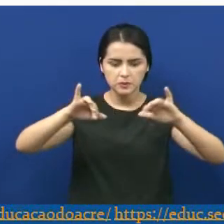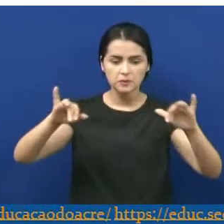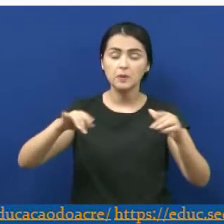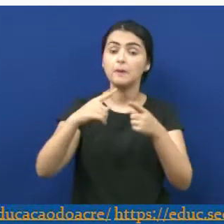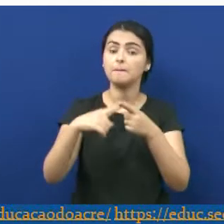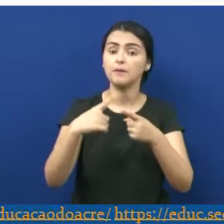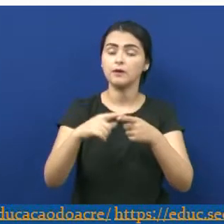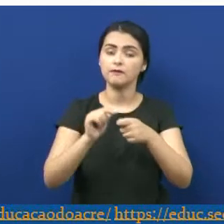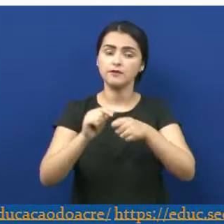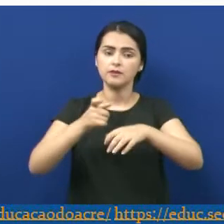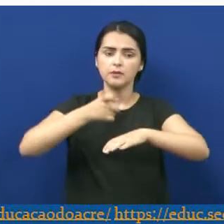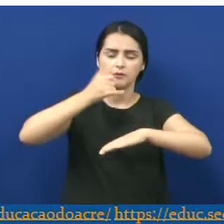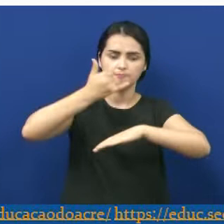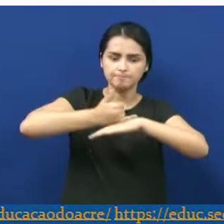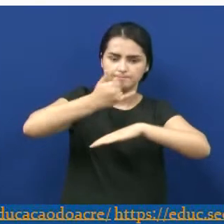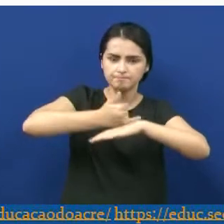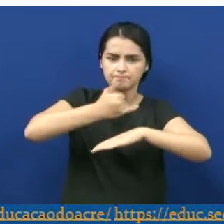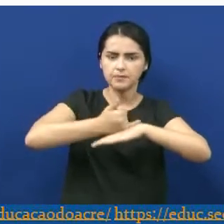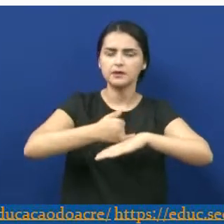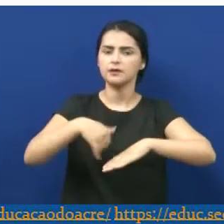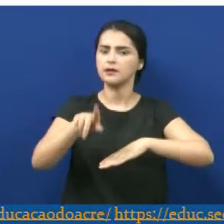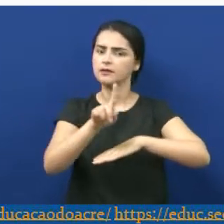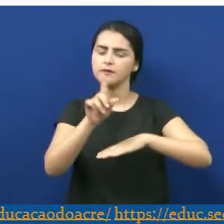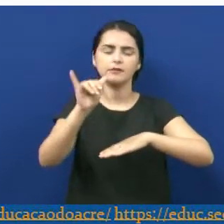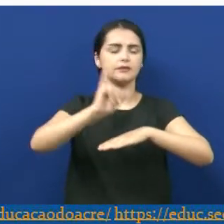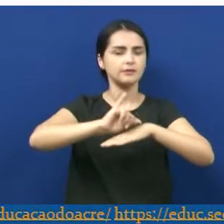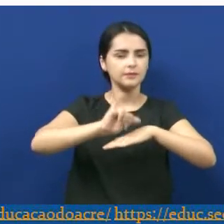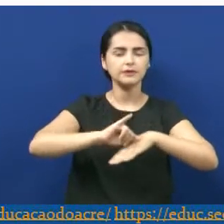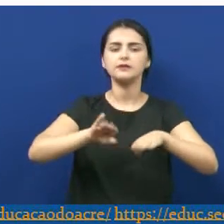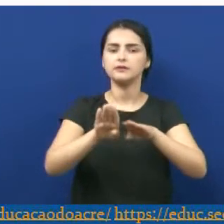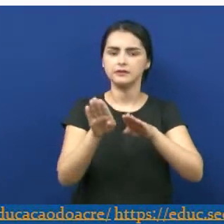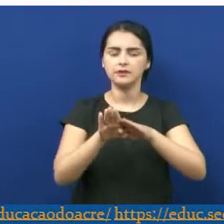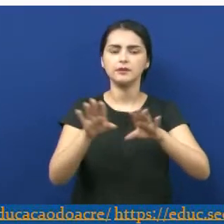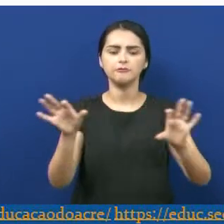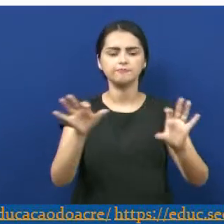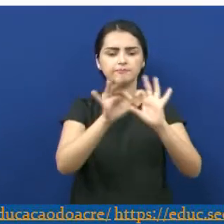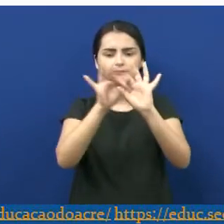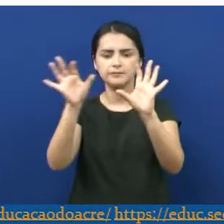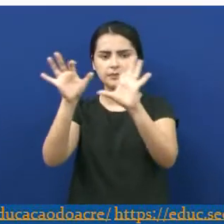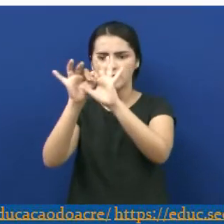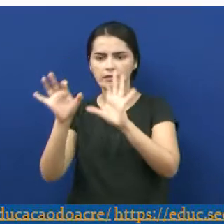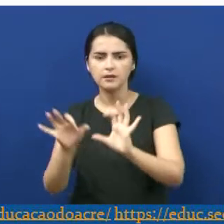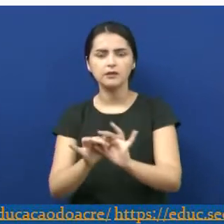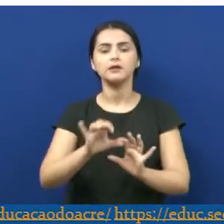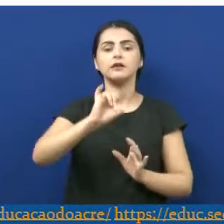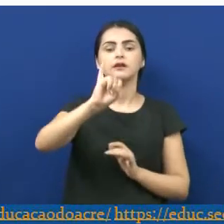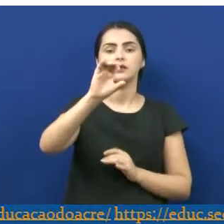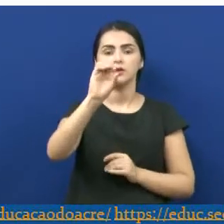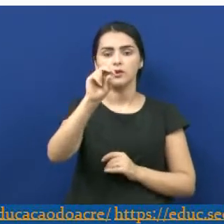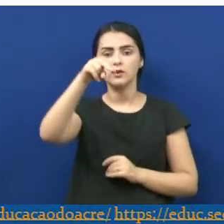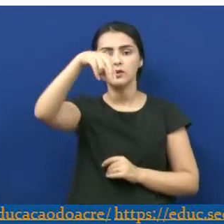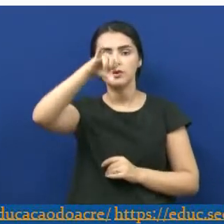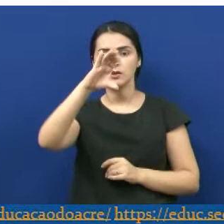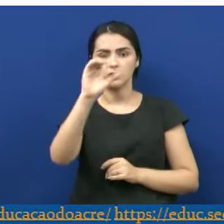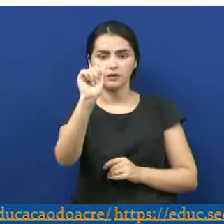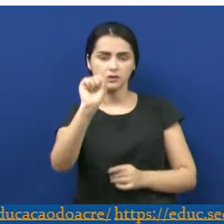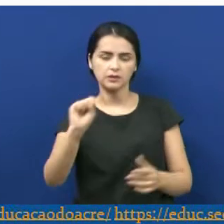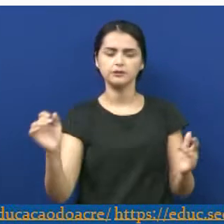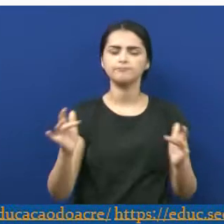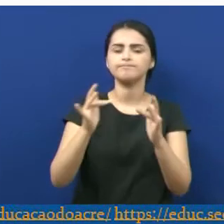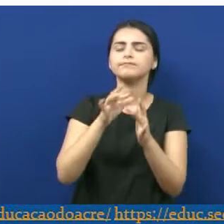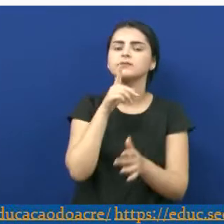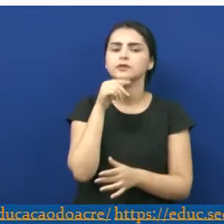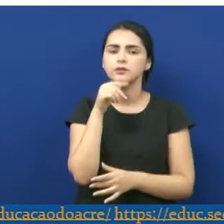metal e é formado por um não metal através de ligações iônicas. Então, quando ele entra em contato com a água,